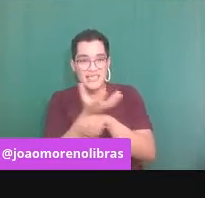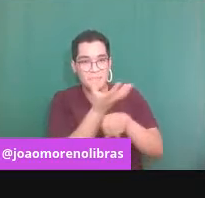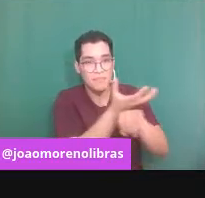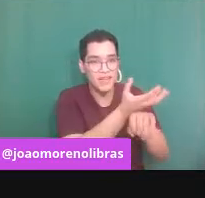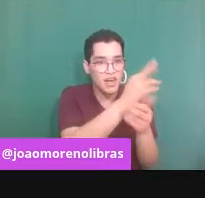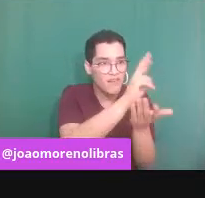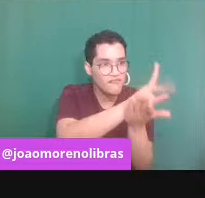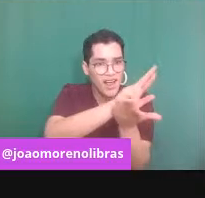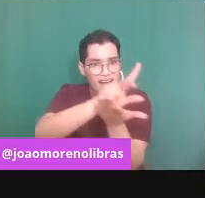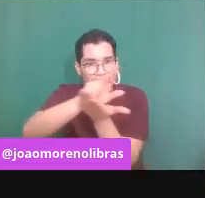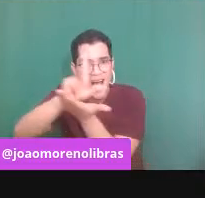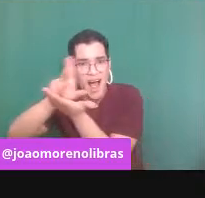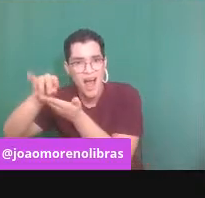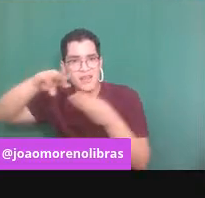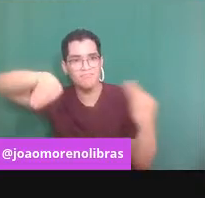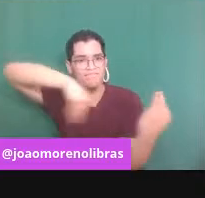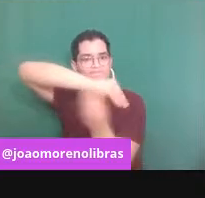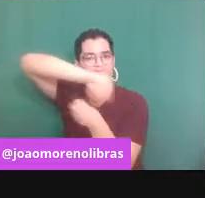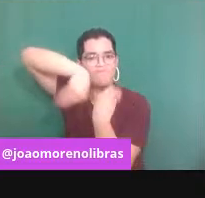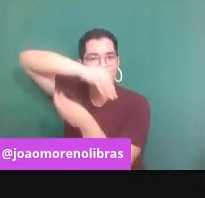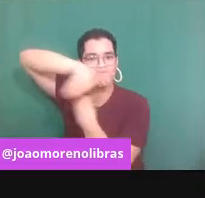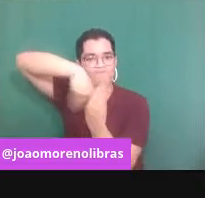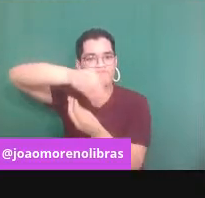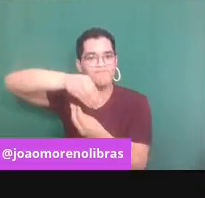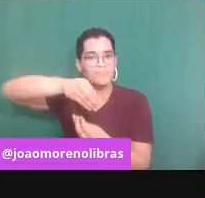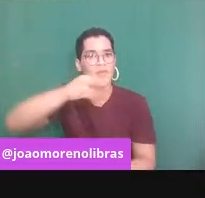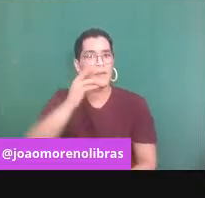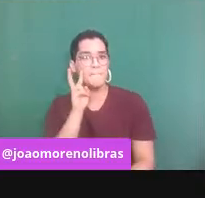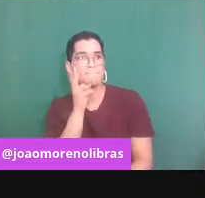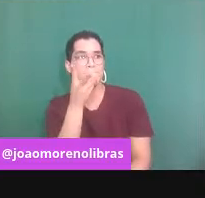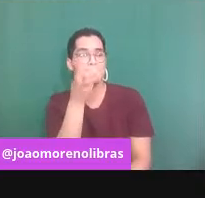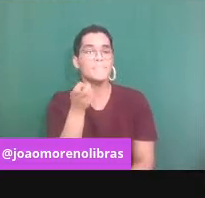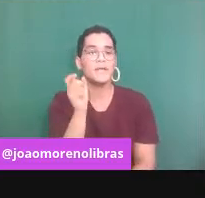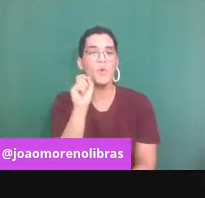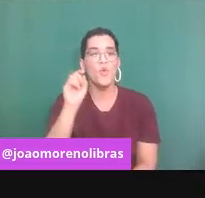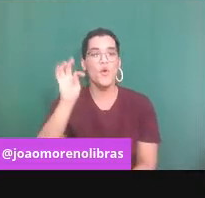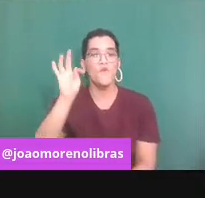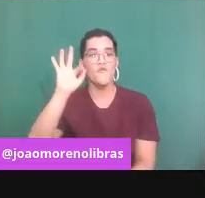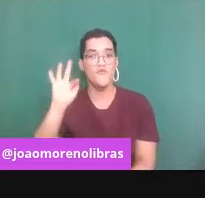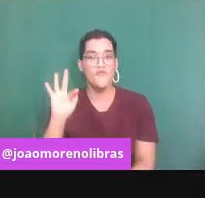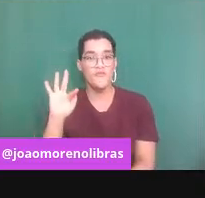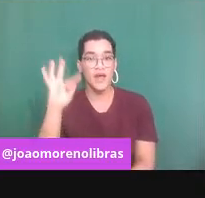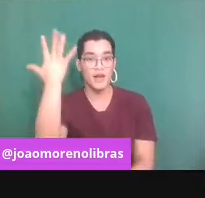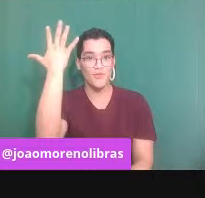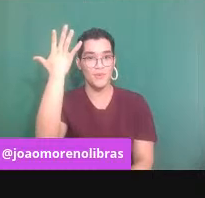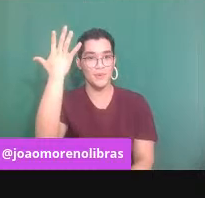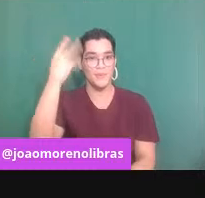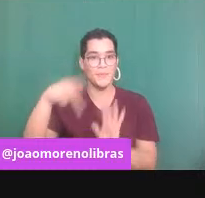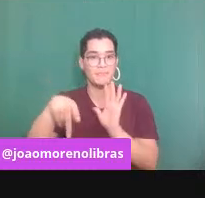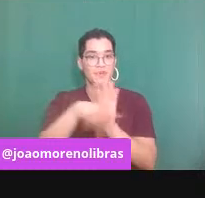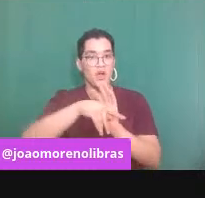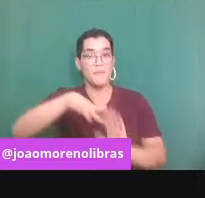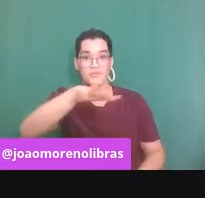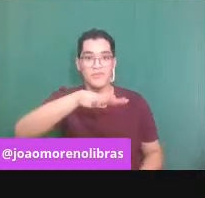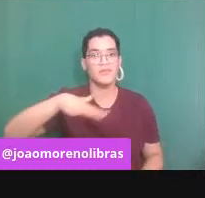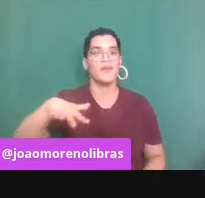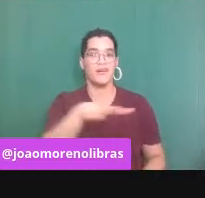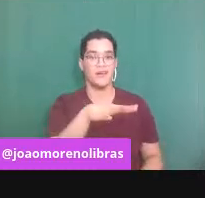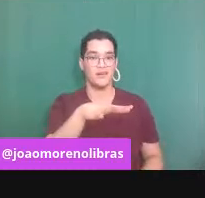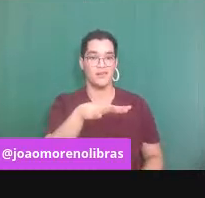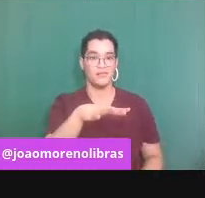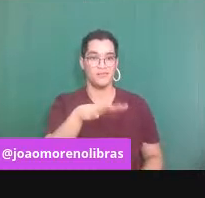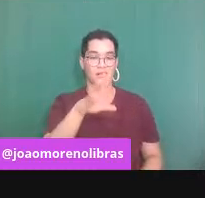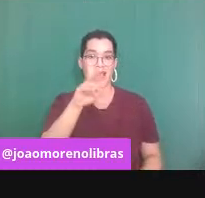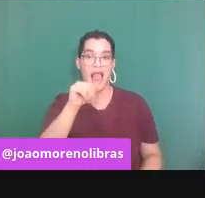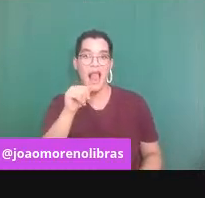análise e interpretação dos fenômenos de natureza textual. Esses trabalhos têm partilhado um conjunto de concepções e